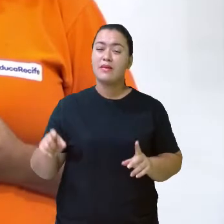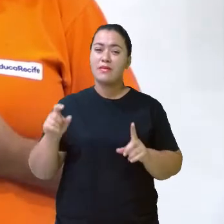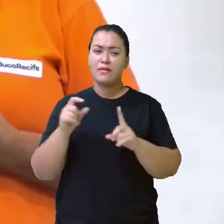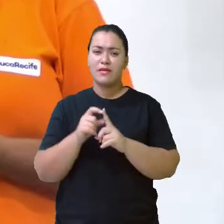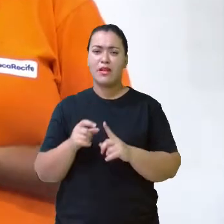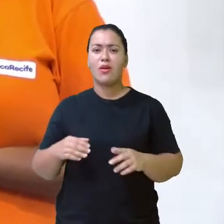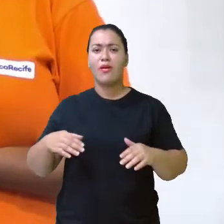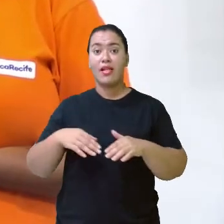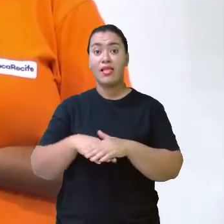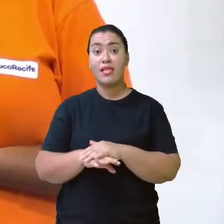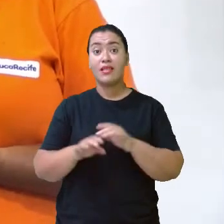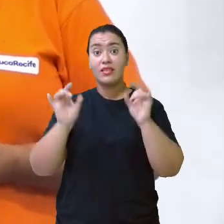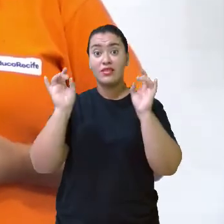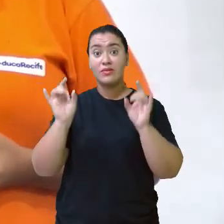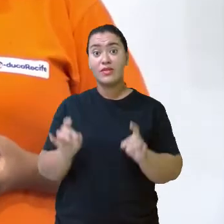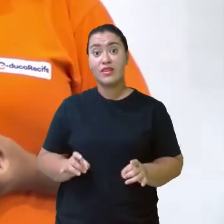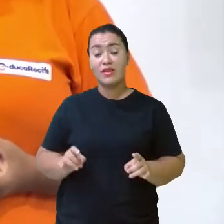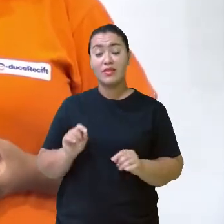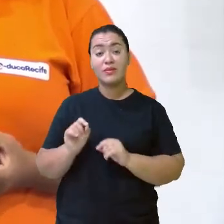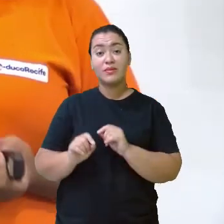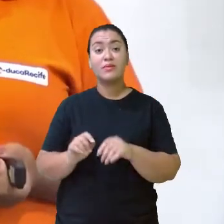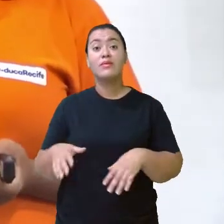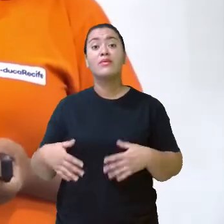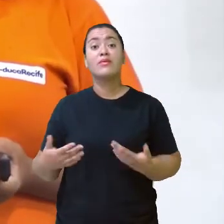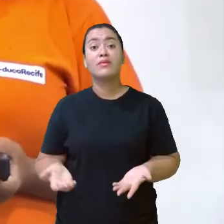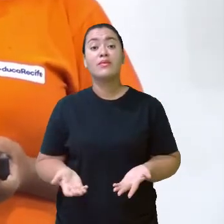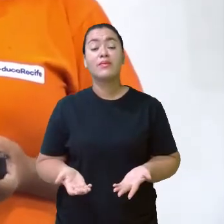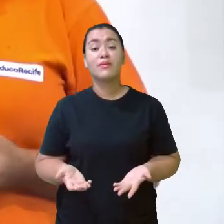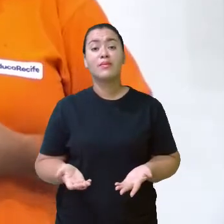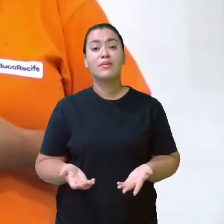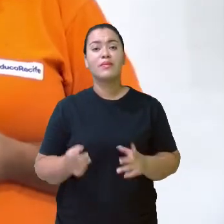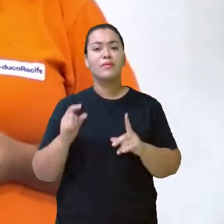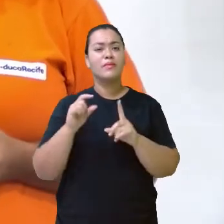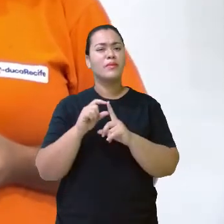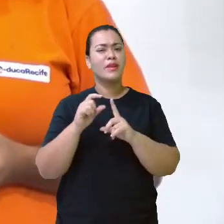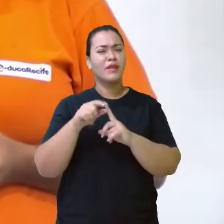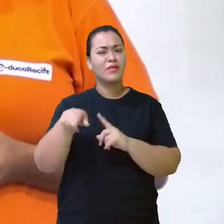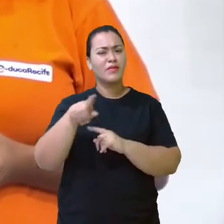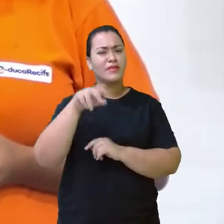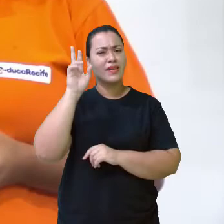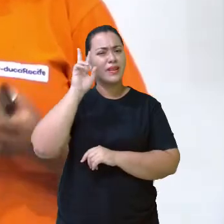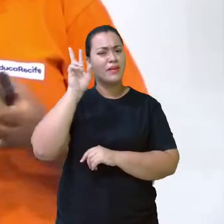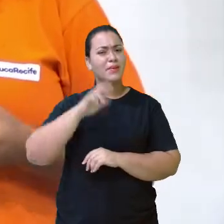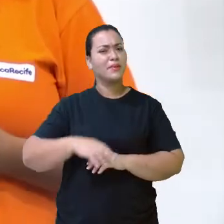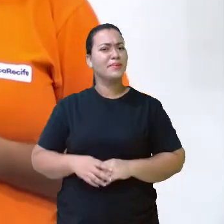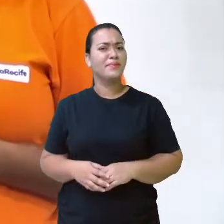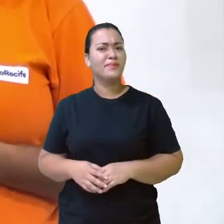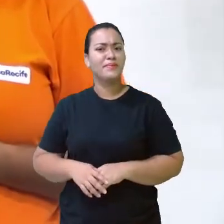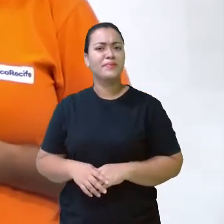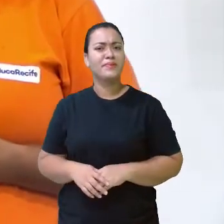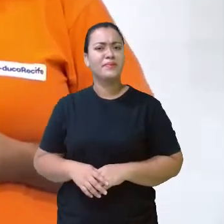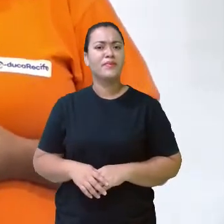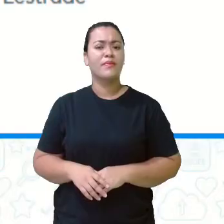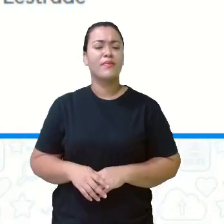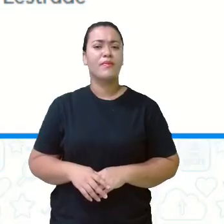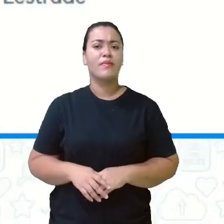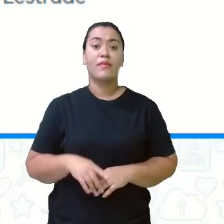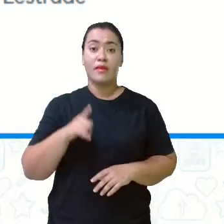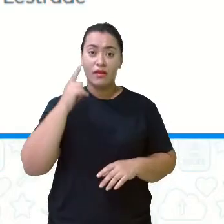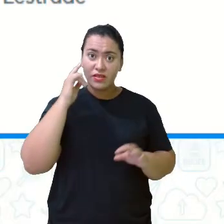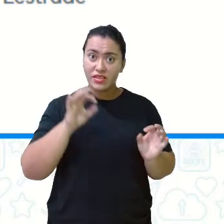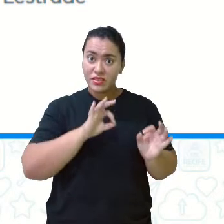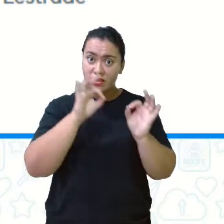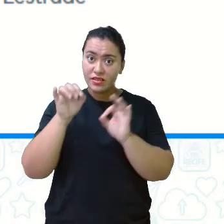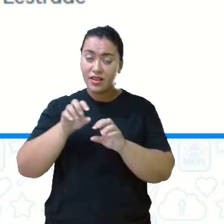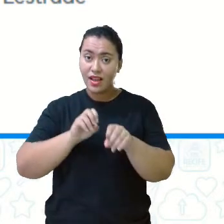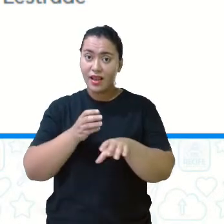guardado especialmente para ela. E a palavra era... Será que vocês lembram? Será que vocês